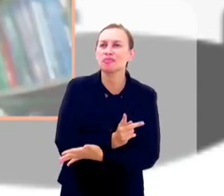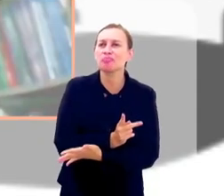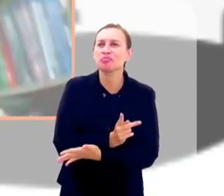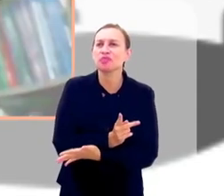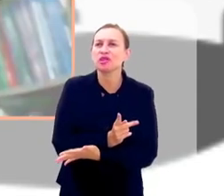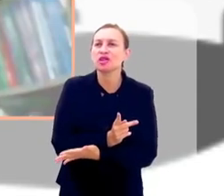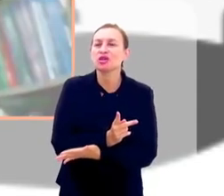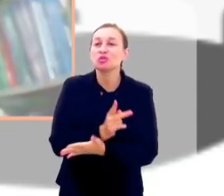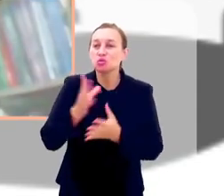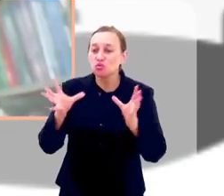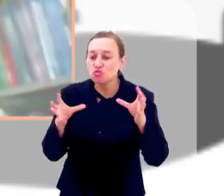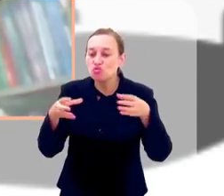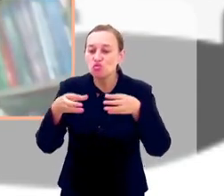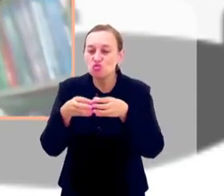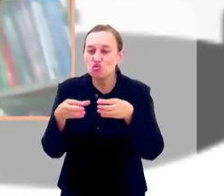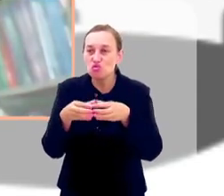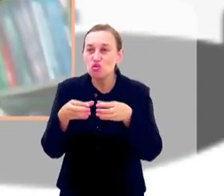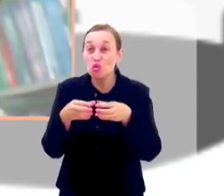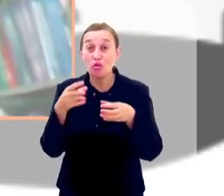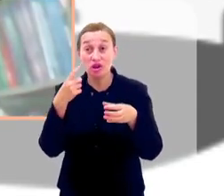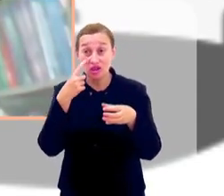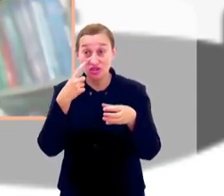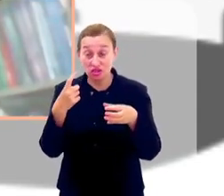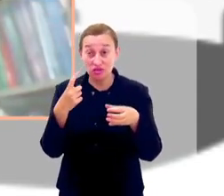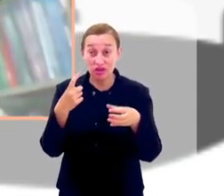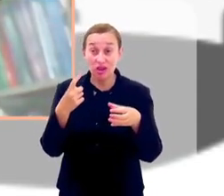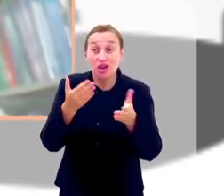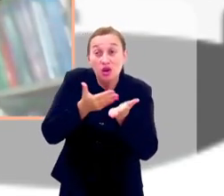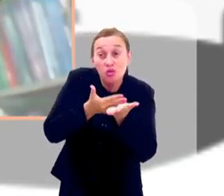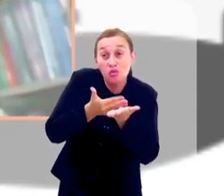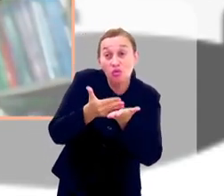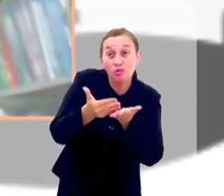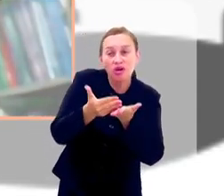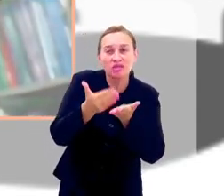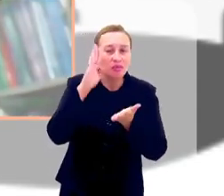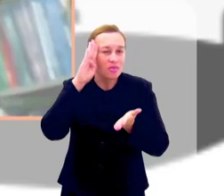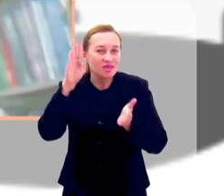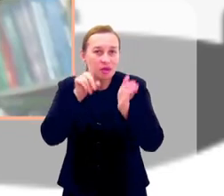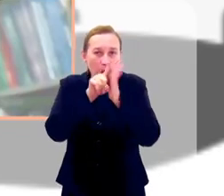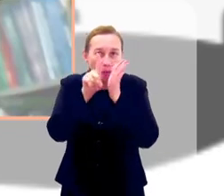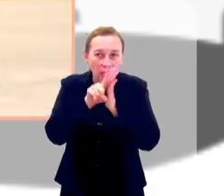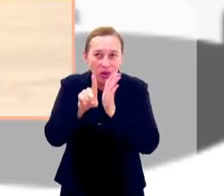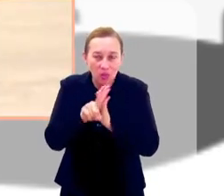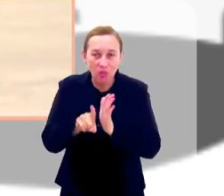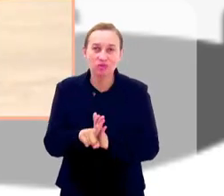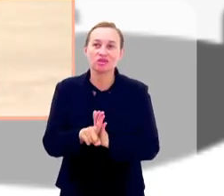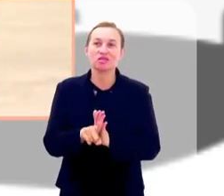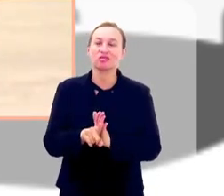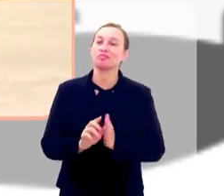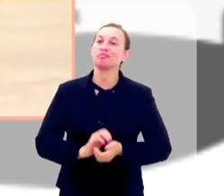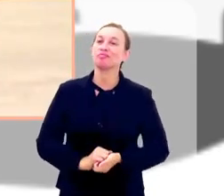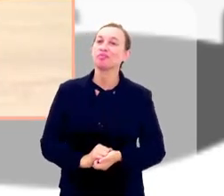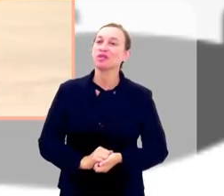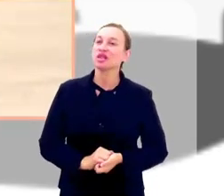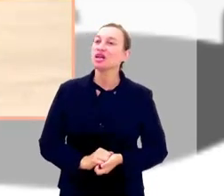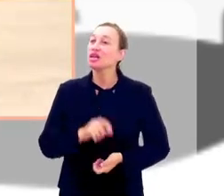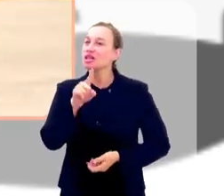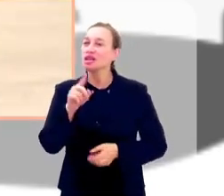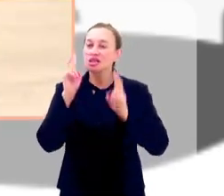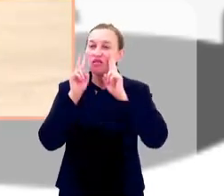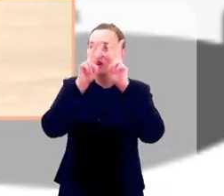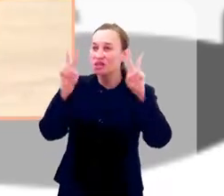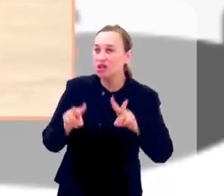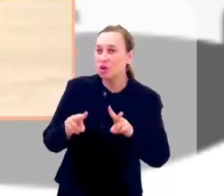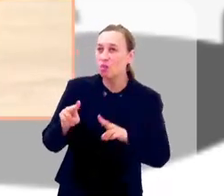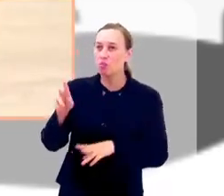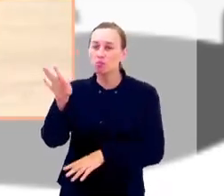a partir do coletivo. E é aí que a gente começa a fazer as principais perguntas de pesquisa. E desse ponto